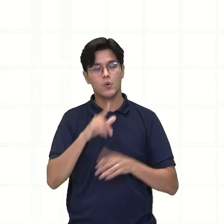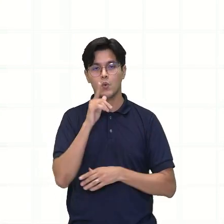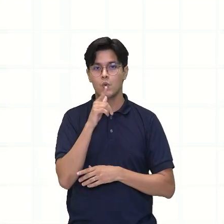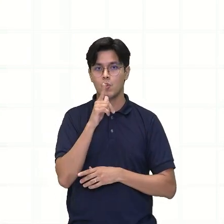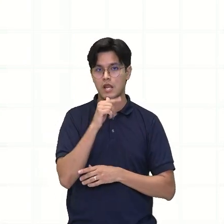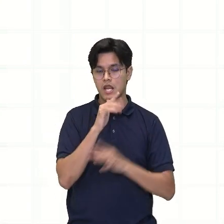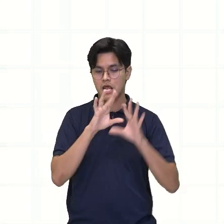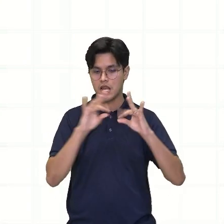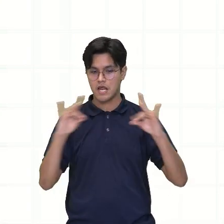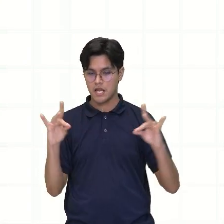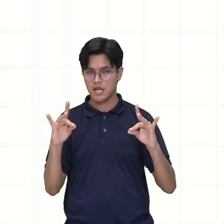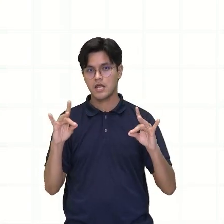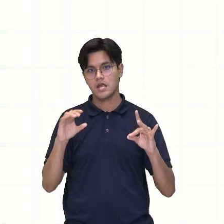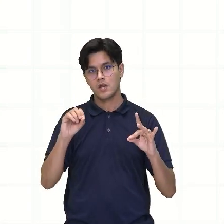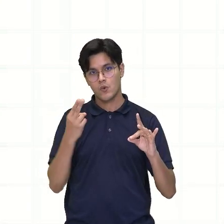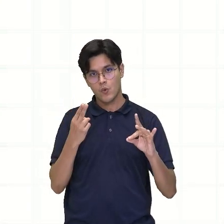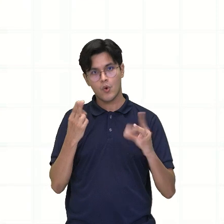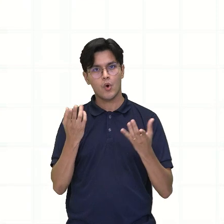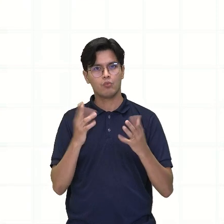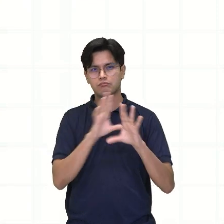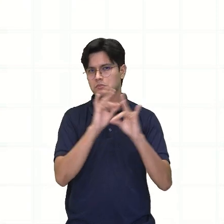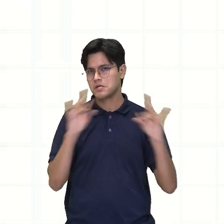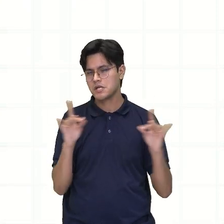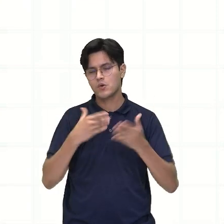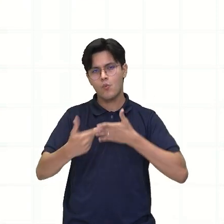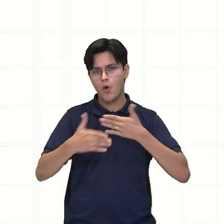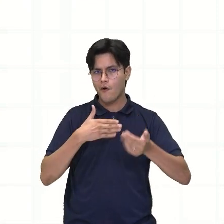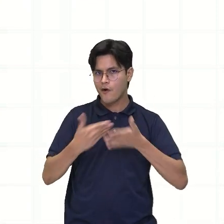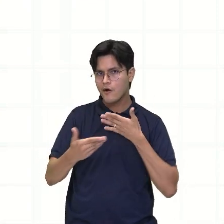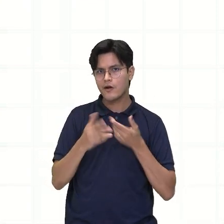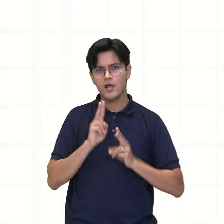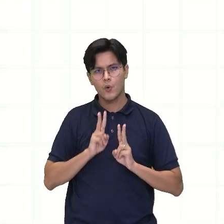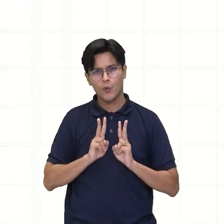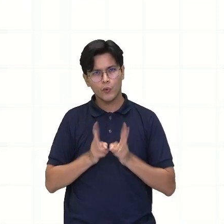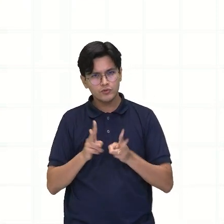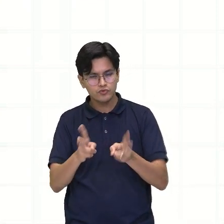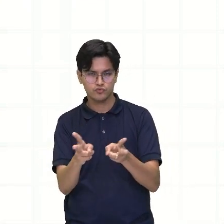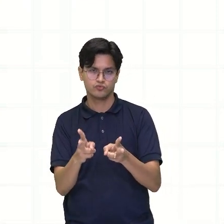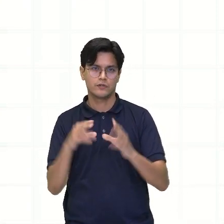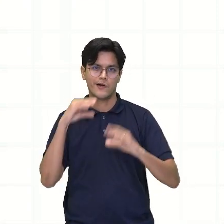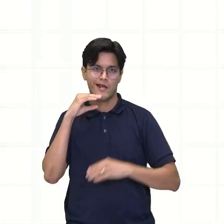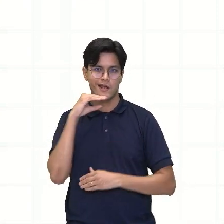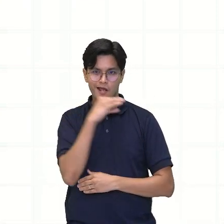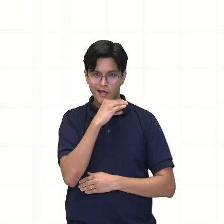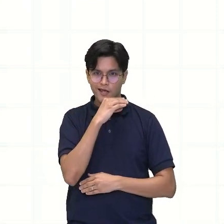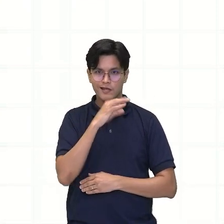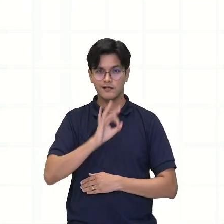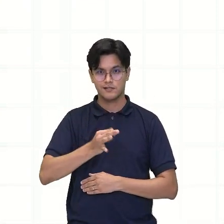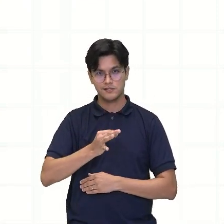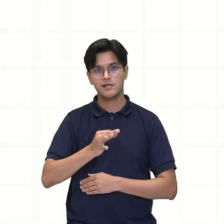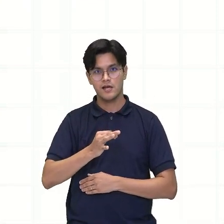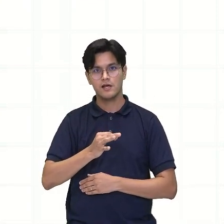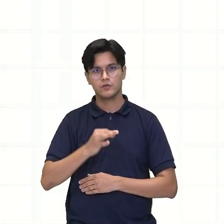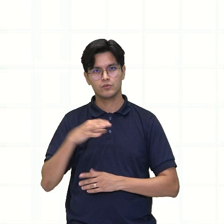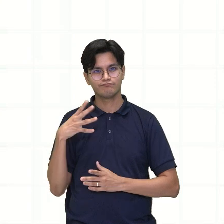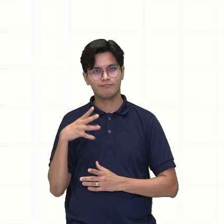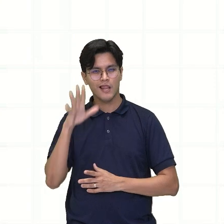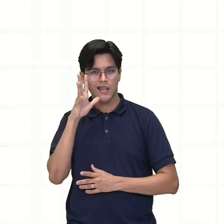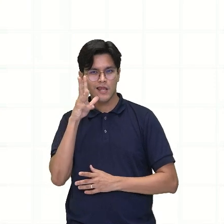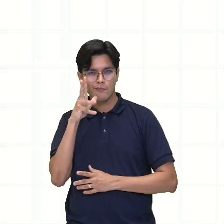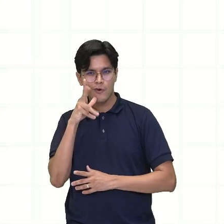ou frios por longos períodos de tempo, certo? Então,